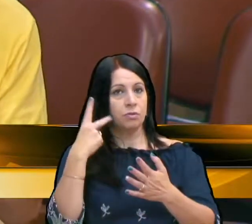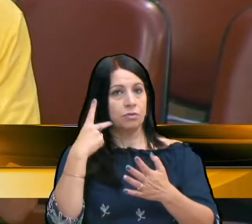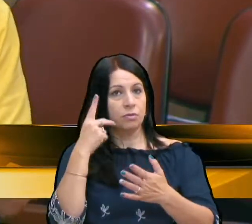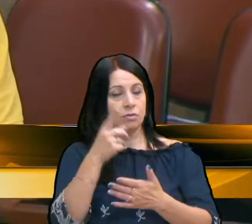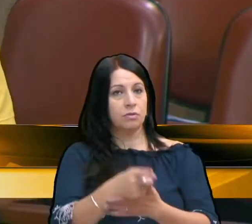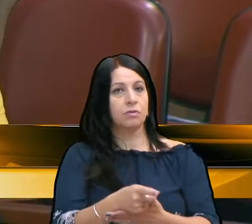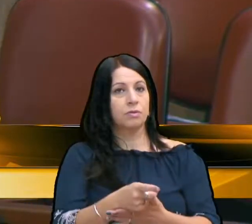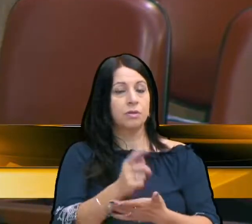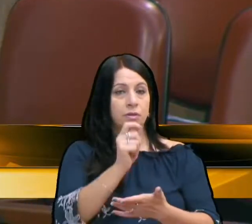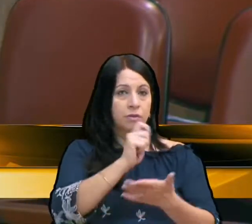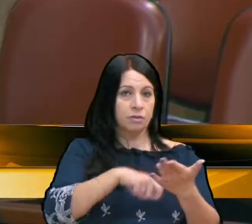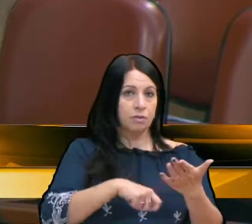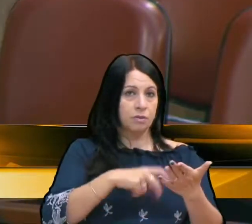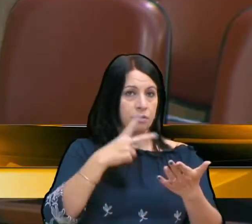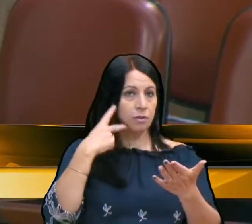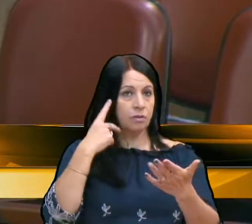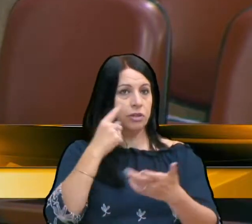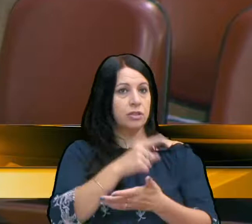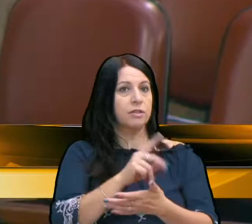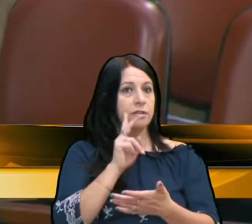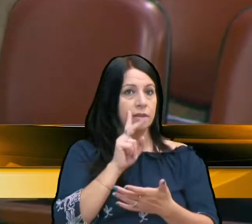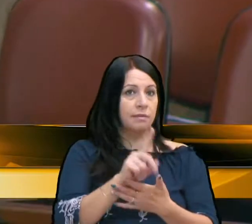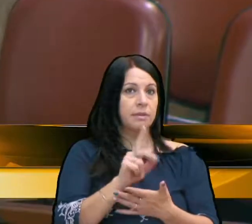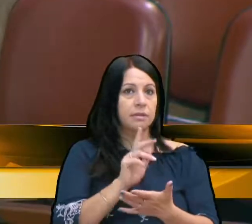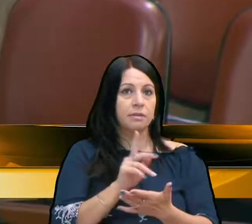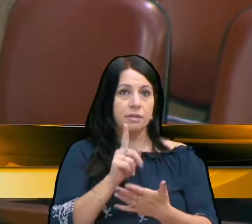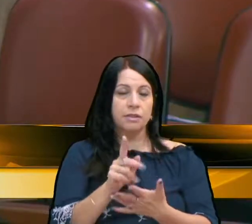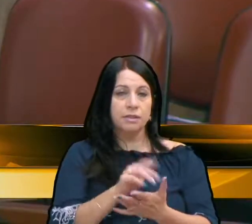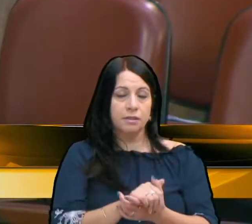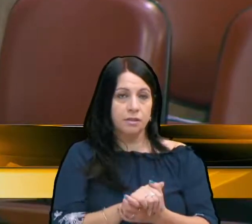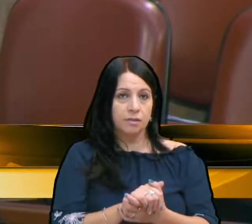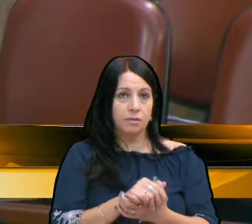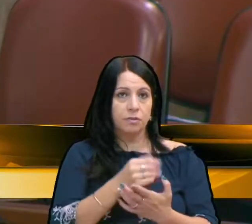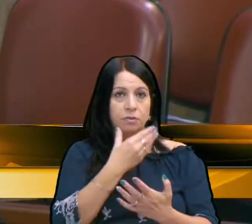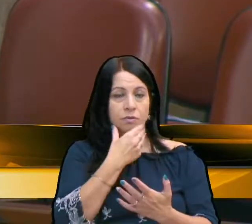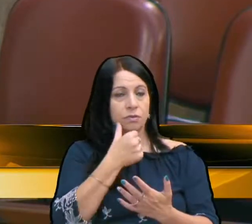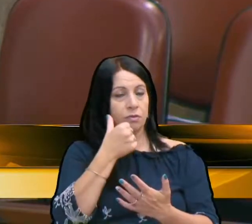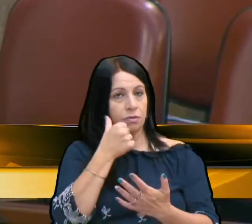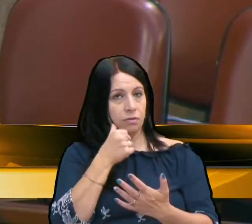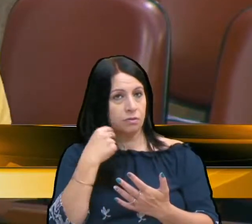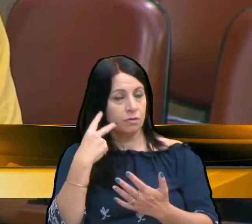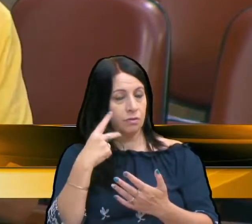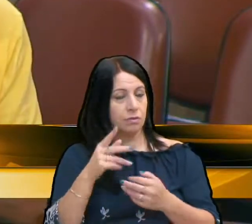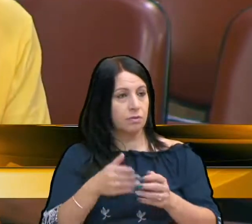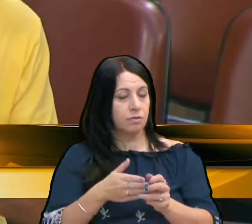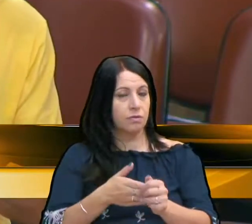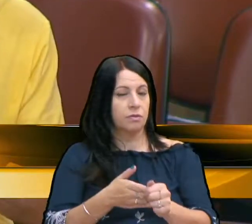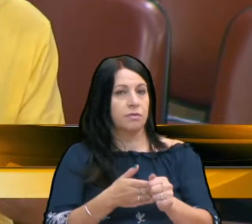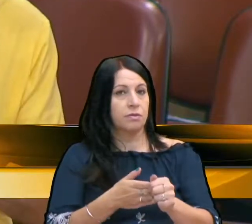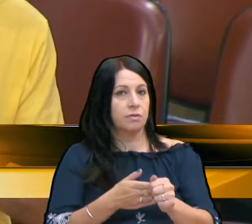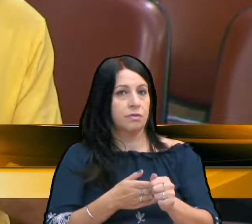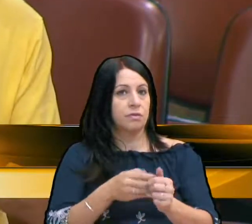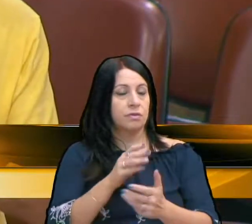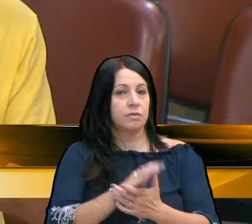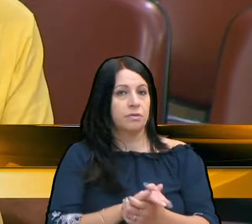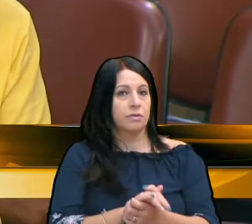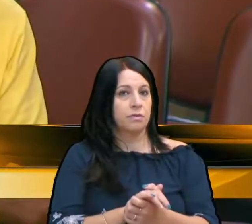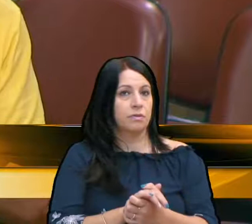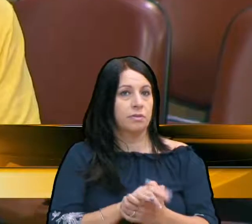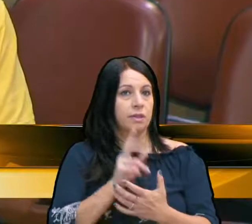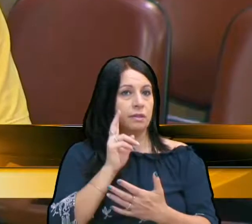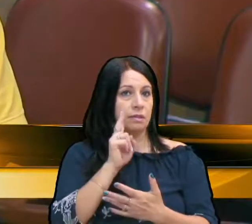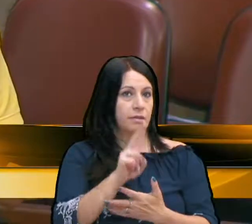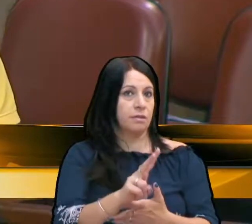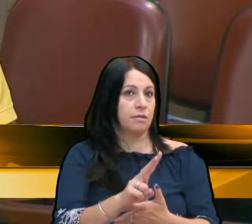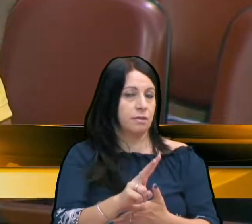política. Assina este vereador. Senhor presidente, senhoras e senhores vereadores, pessoal que nos acompanha do plenário aqui da